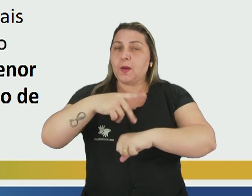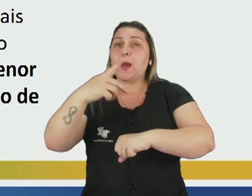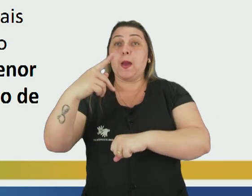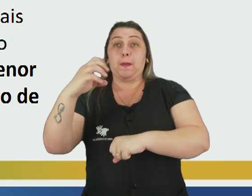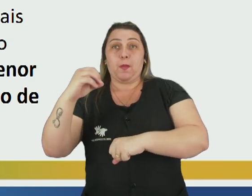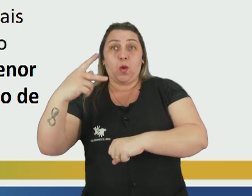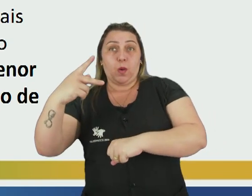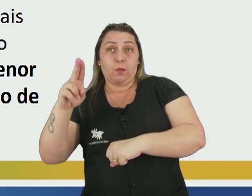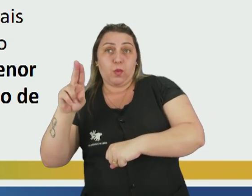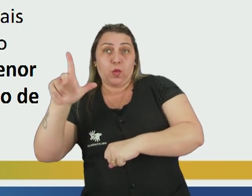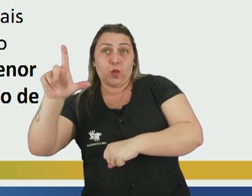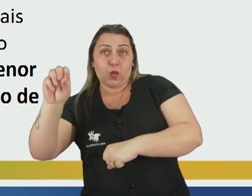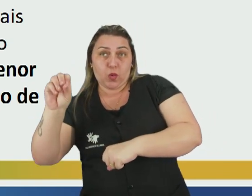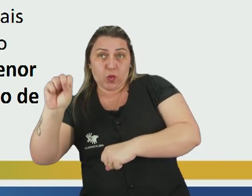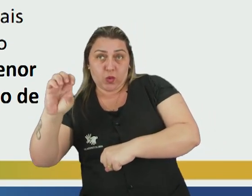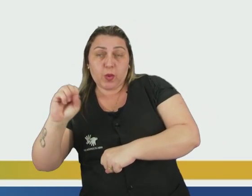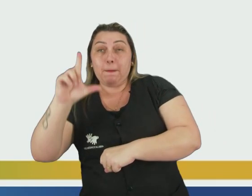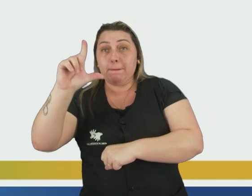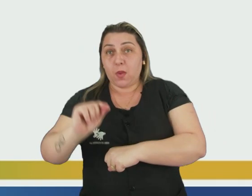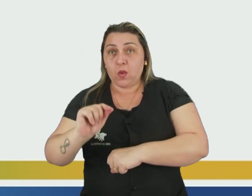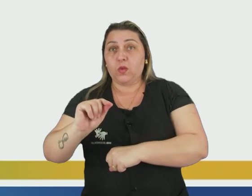porém pouco povoado.